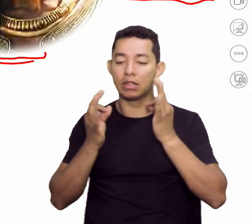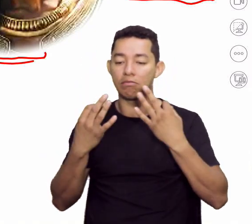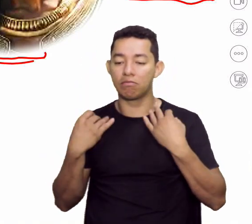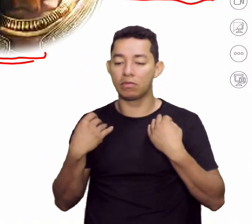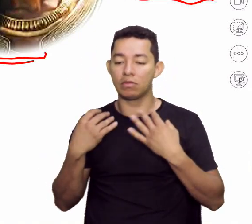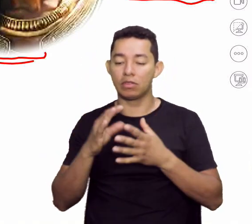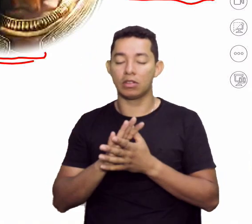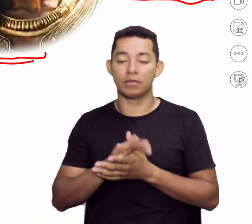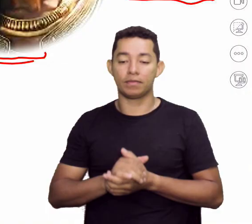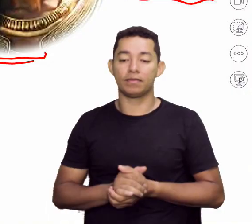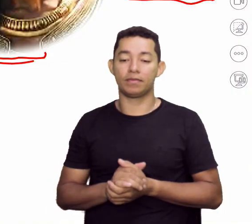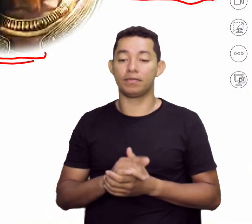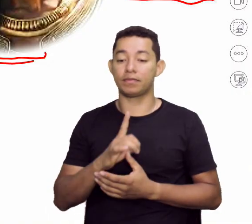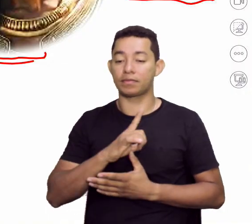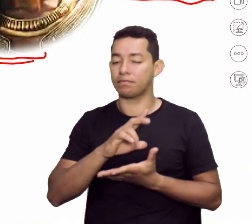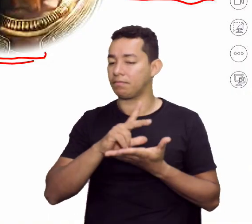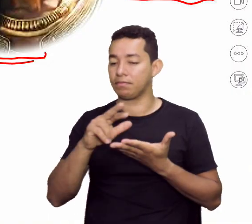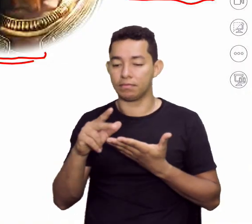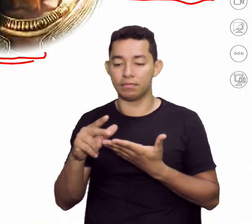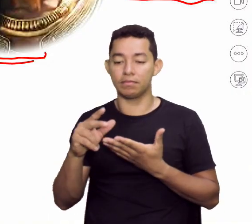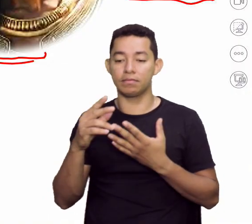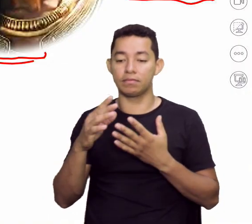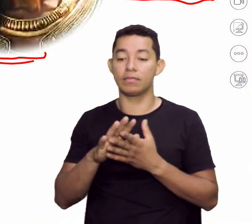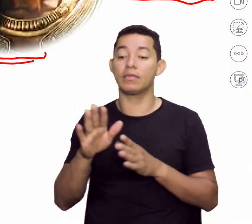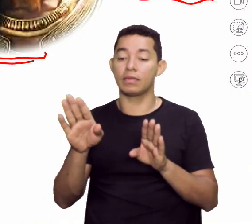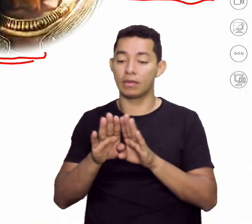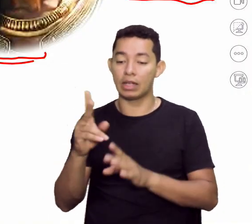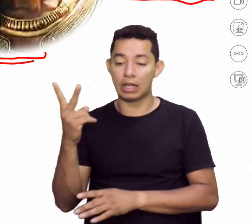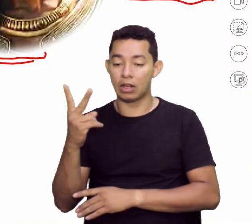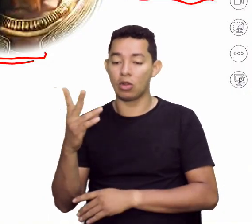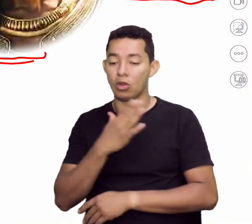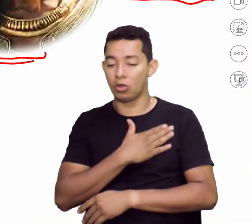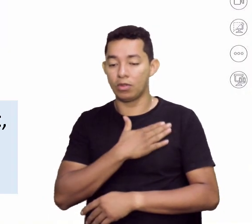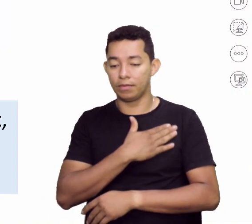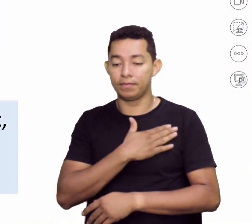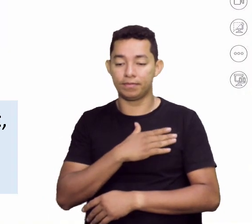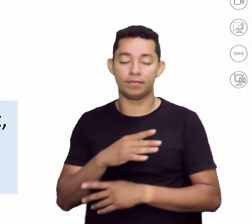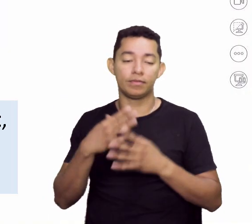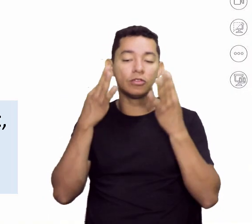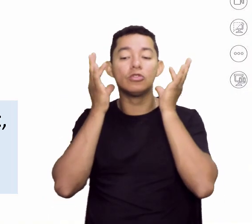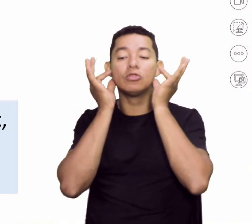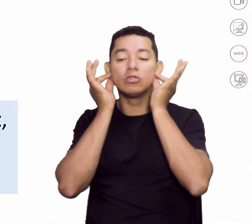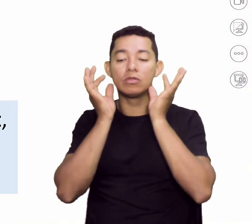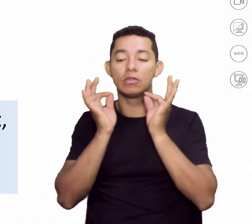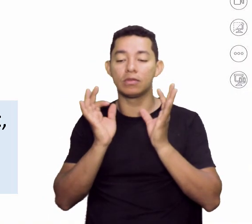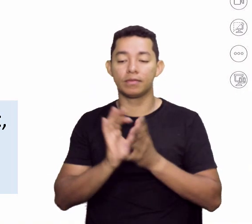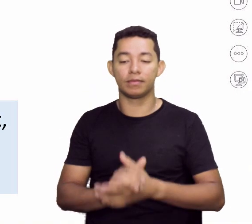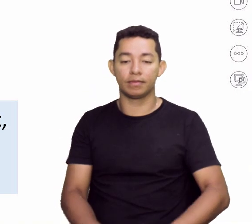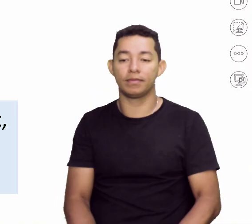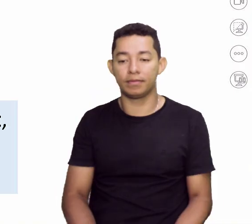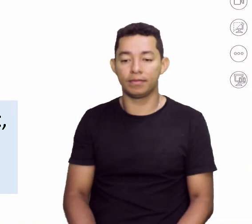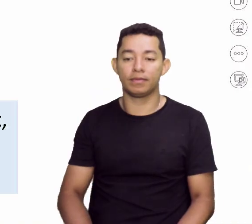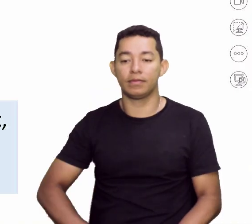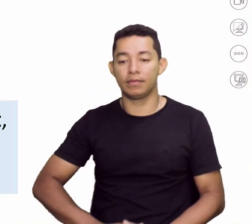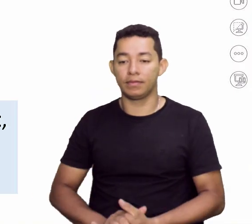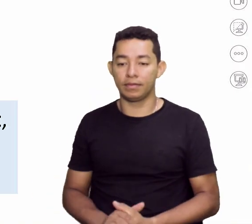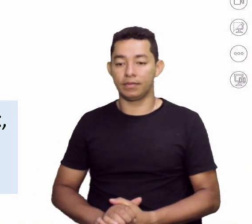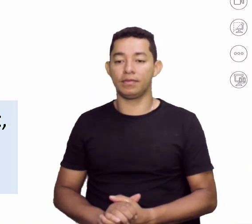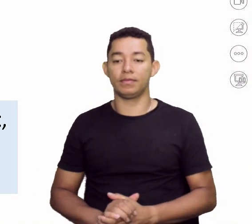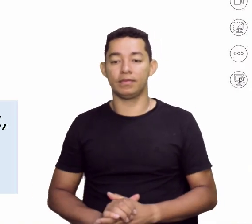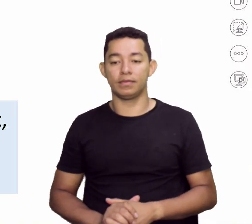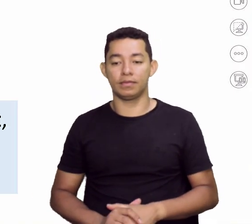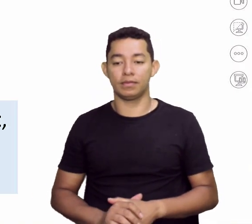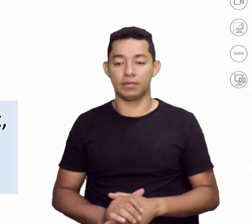só Cleópatra, como também a atriz Liz Taylor. Vamos lá. A arte